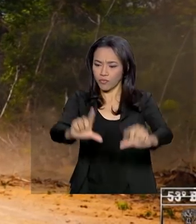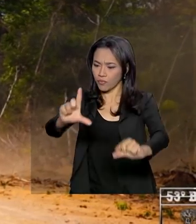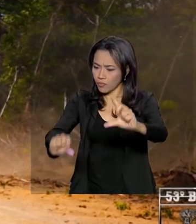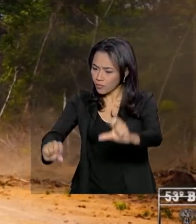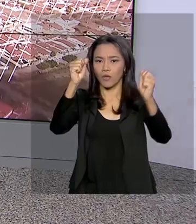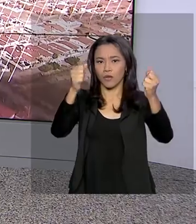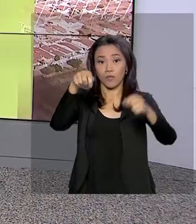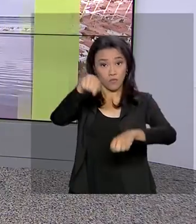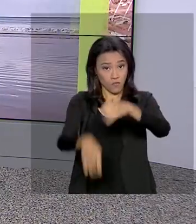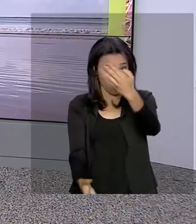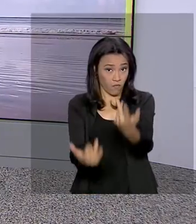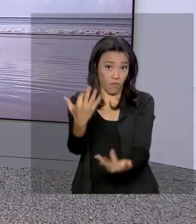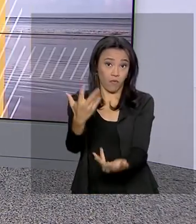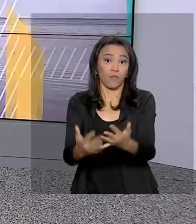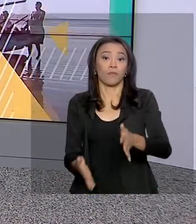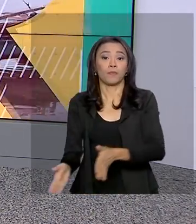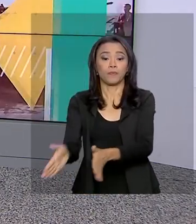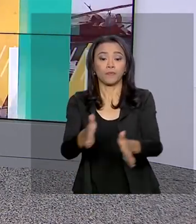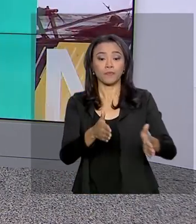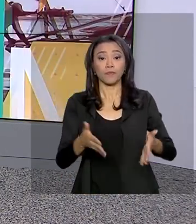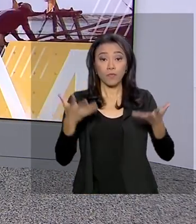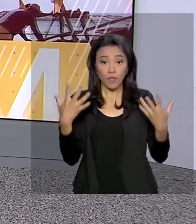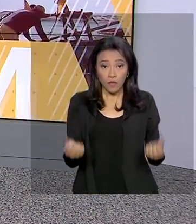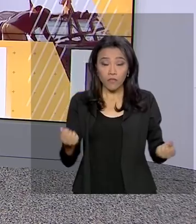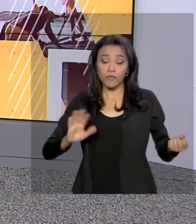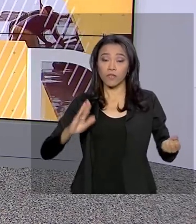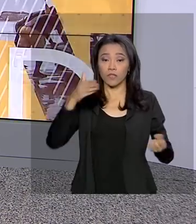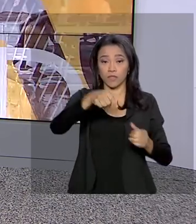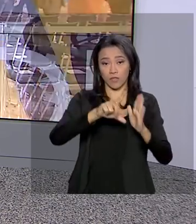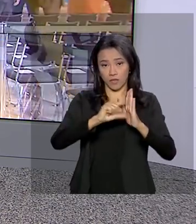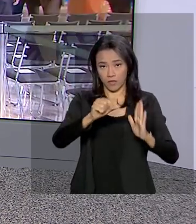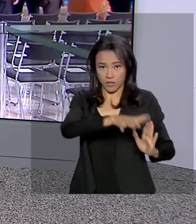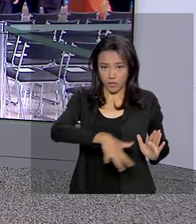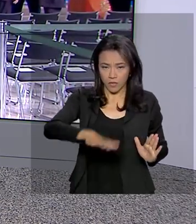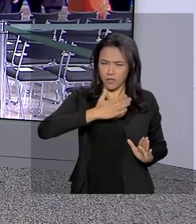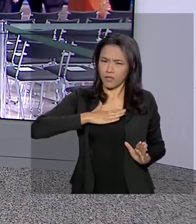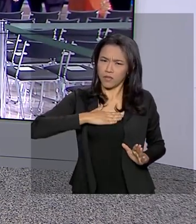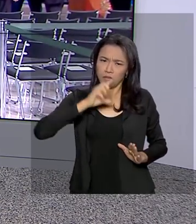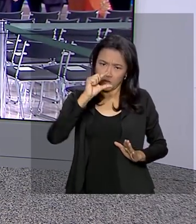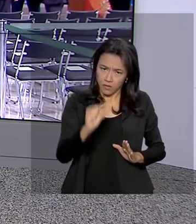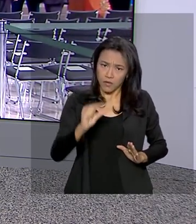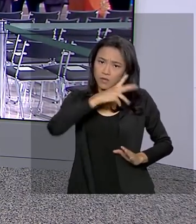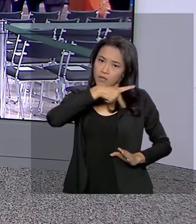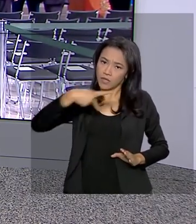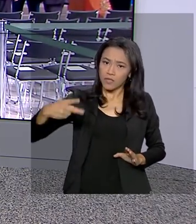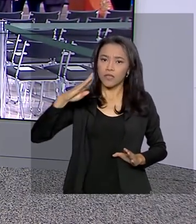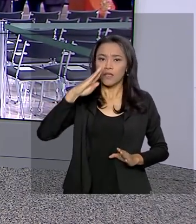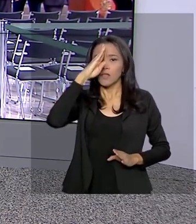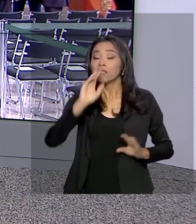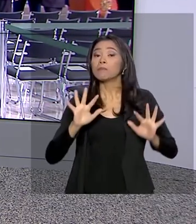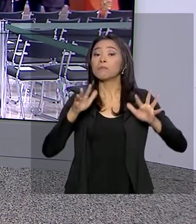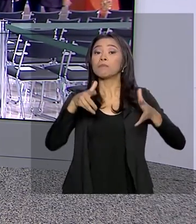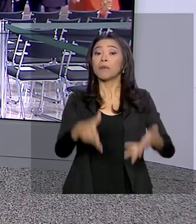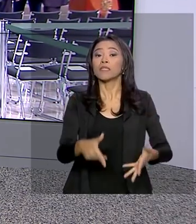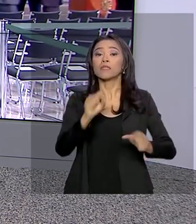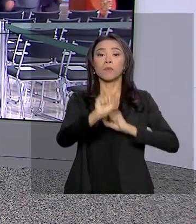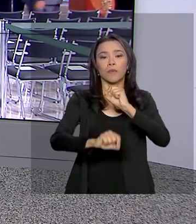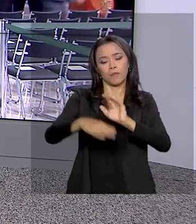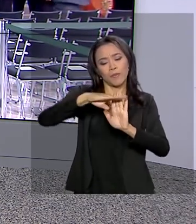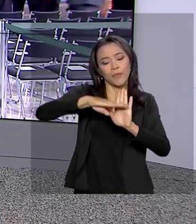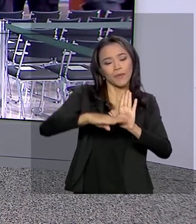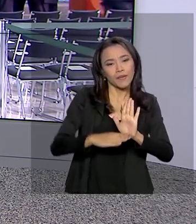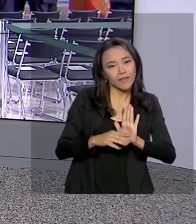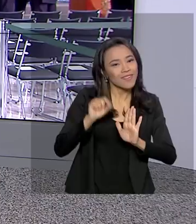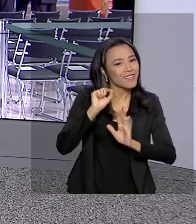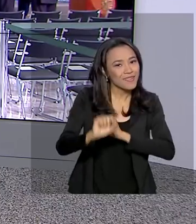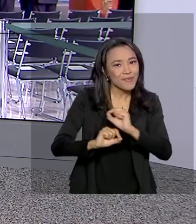região. Vamos agora ao Palácio do Planalto, porque daqui a pouco o presidente Jair Bolsonaro participa do lançamento do Programa Nacional das